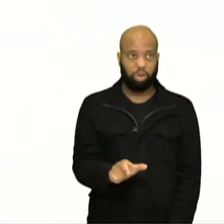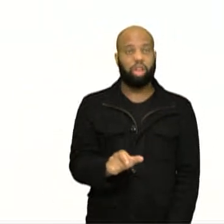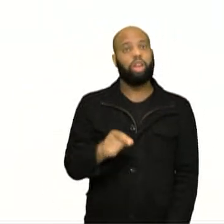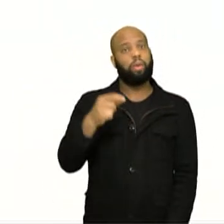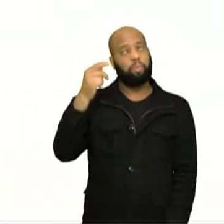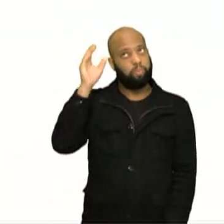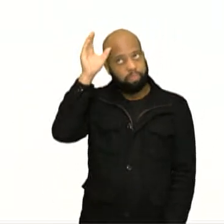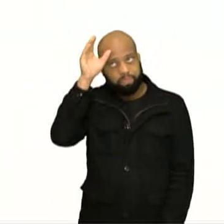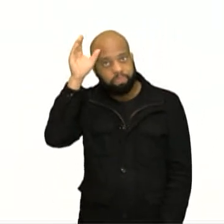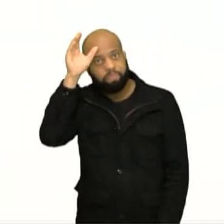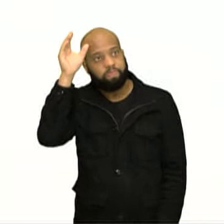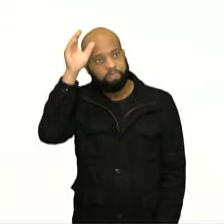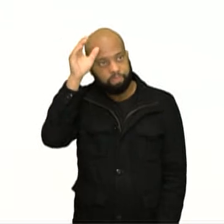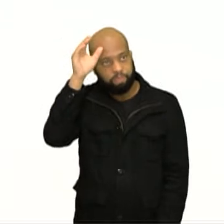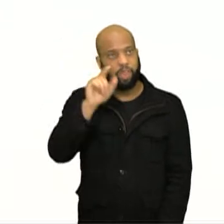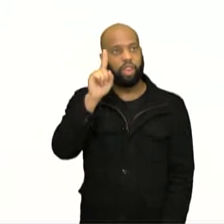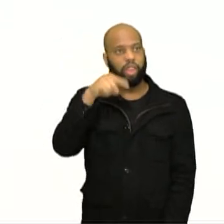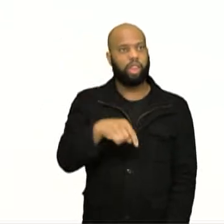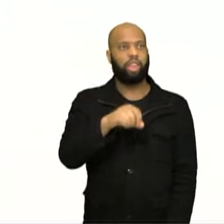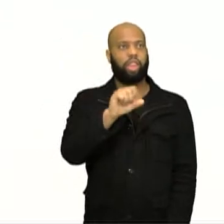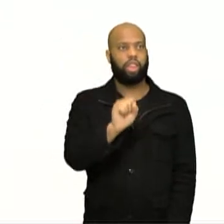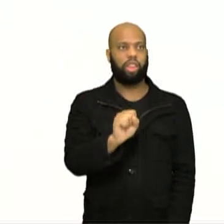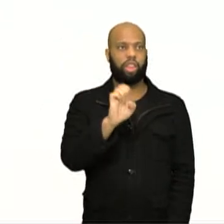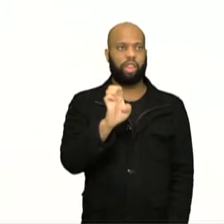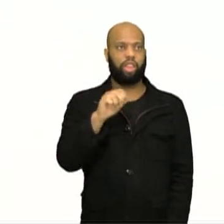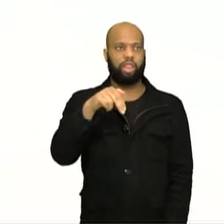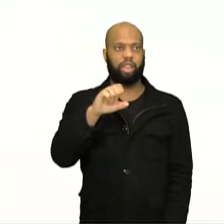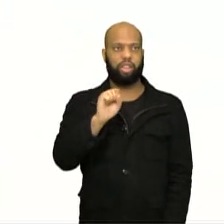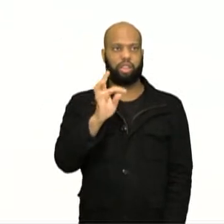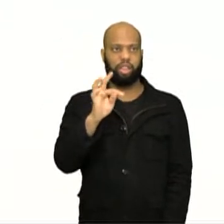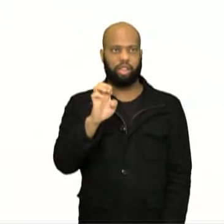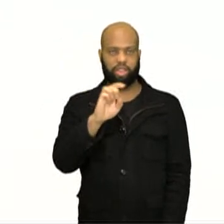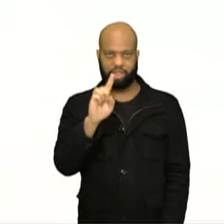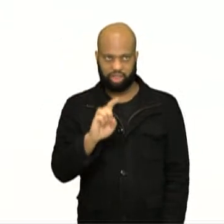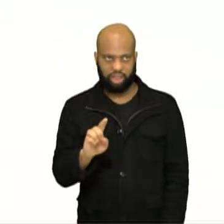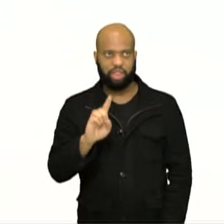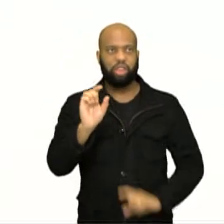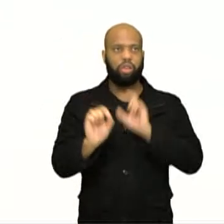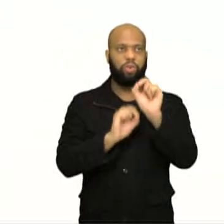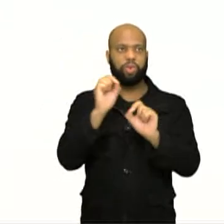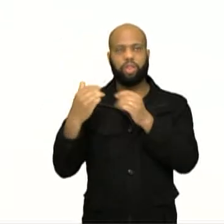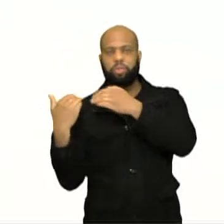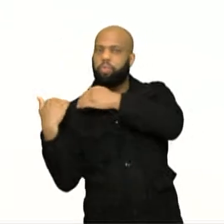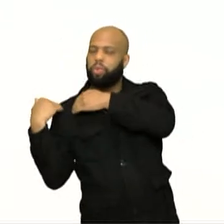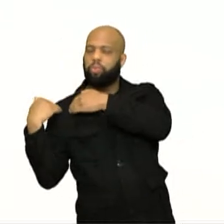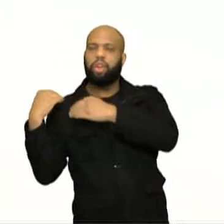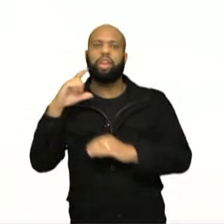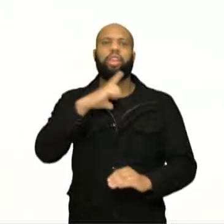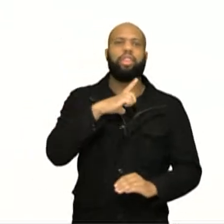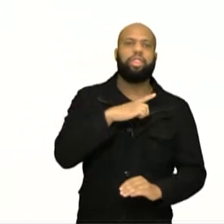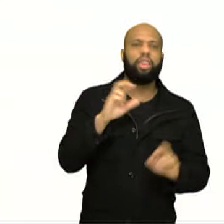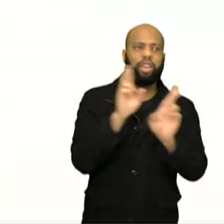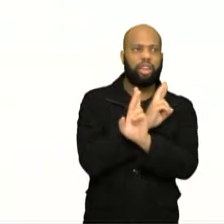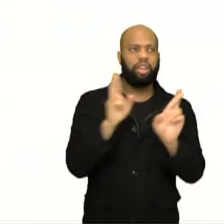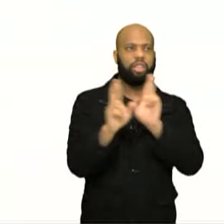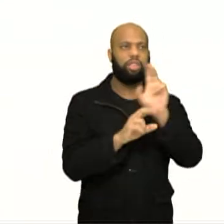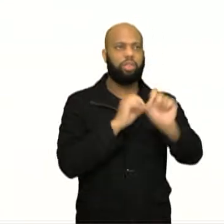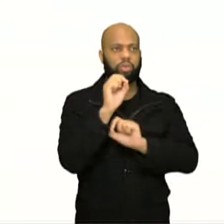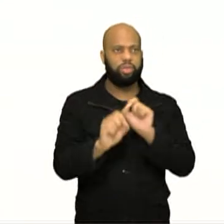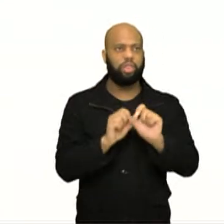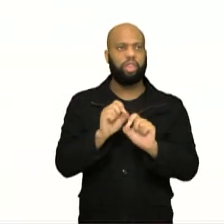sensata, sensatez. Vejam que interessante. Então, responsabilidade relacionada a essa ideia de